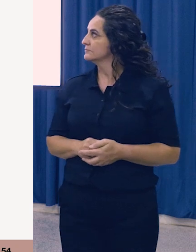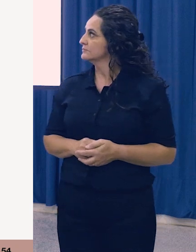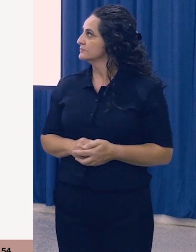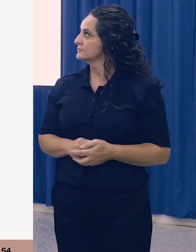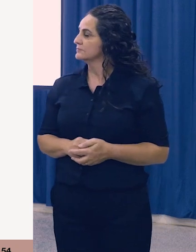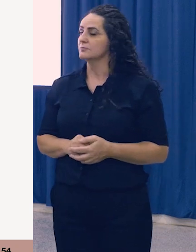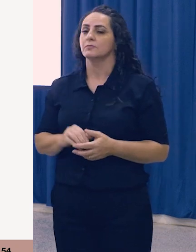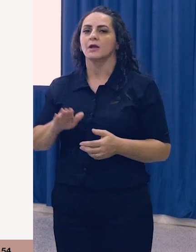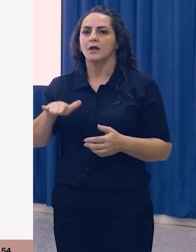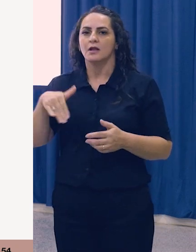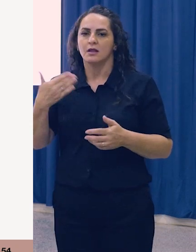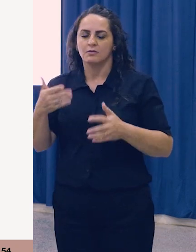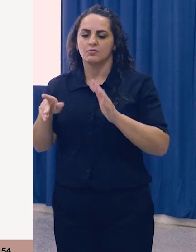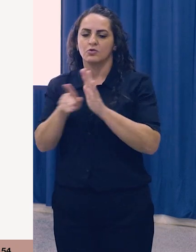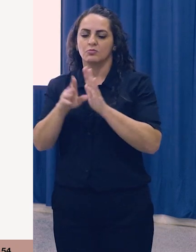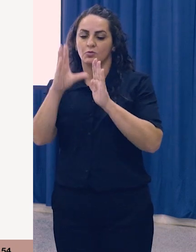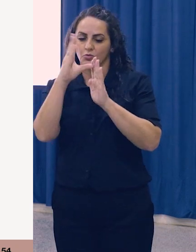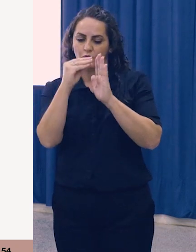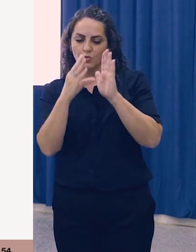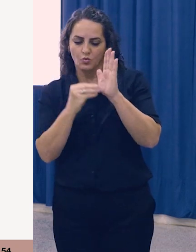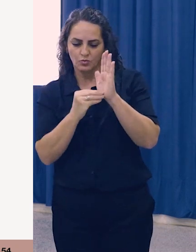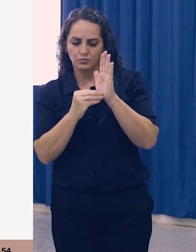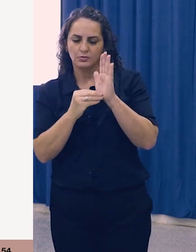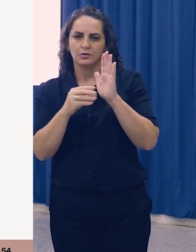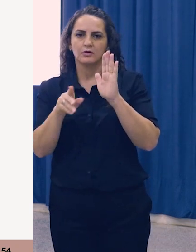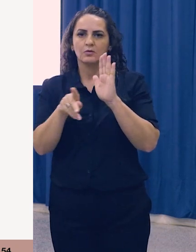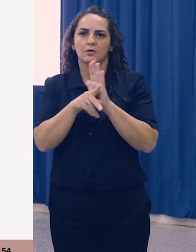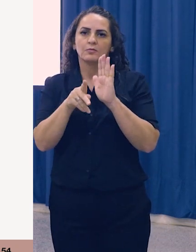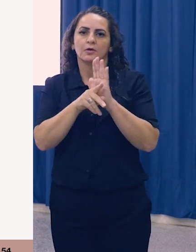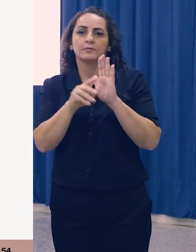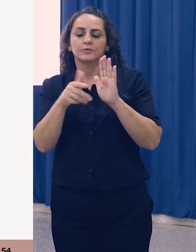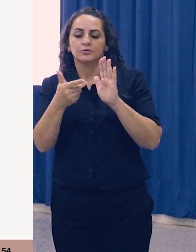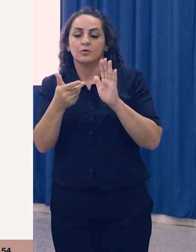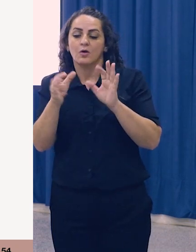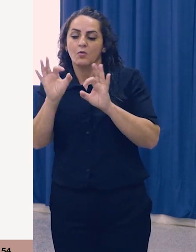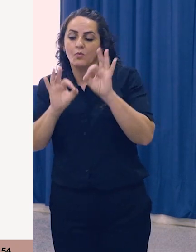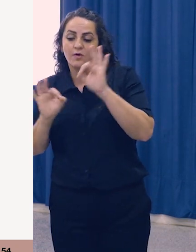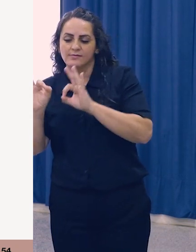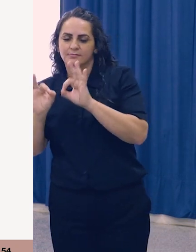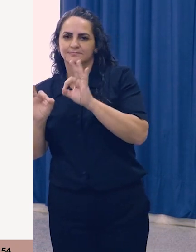Depois da produção do conteúdo, a gente vai para a distribuição do conteúdo.